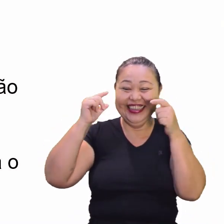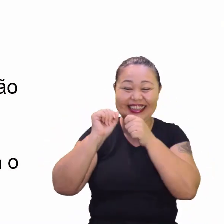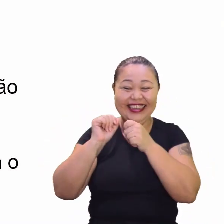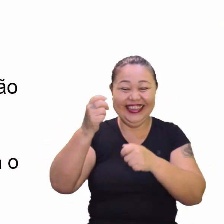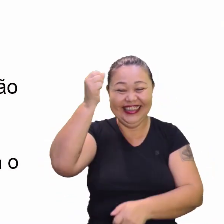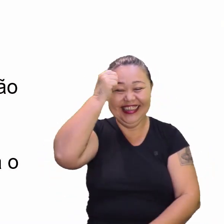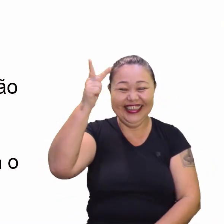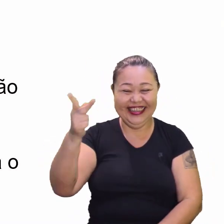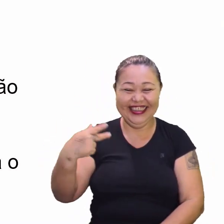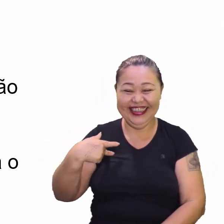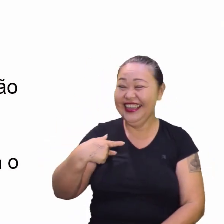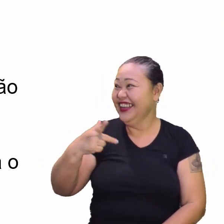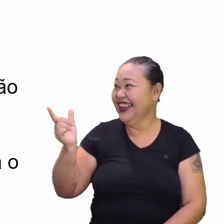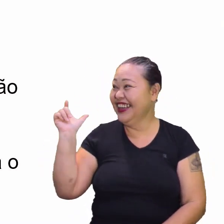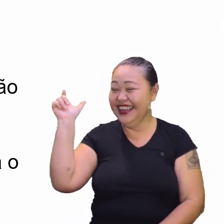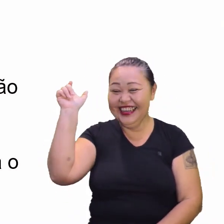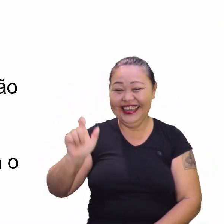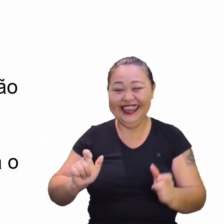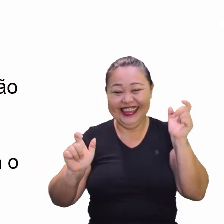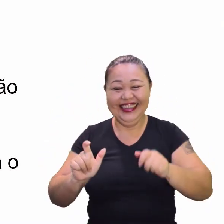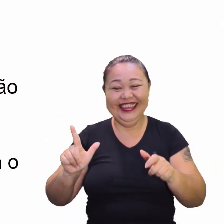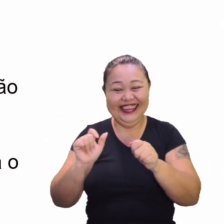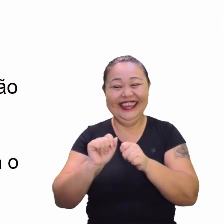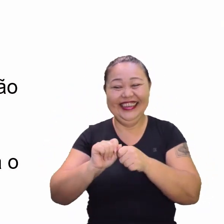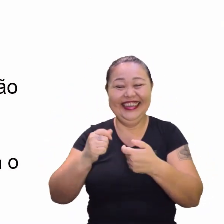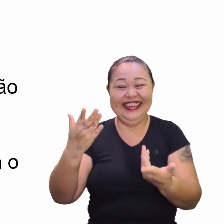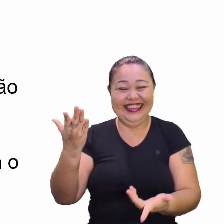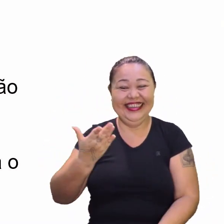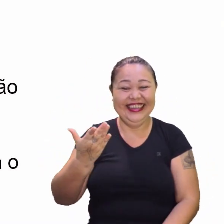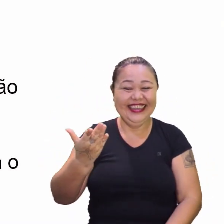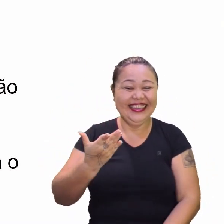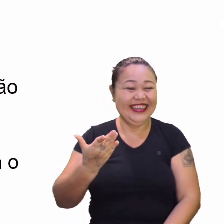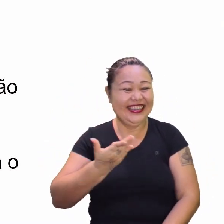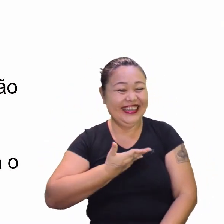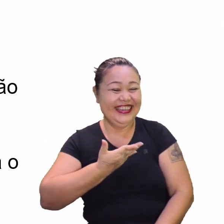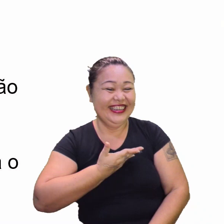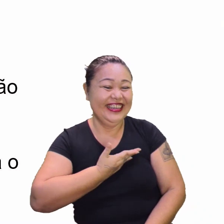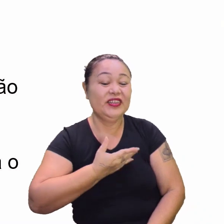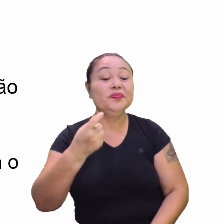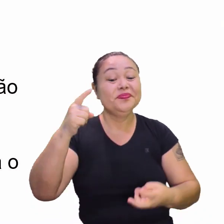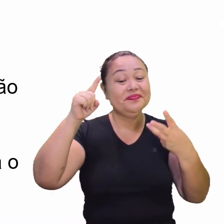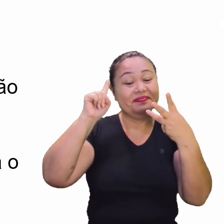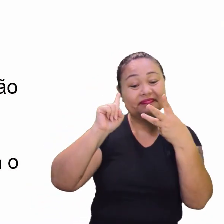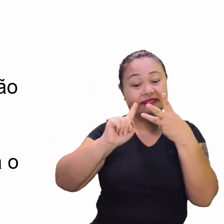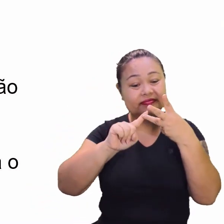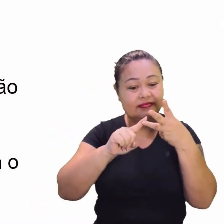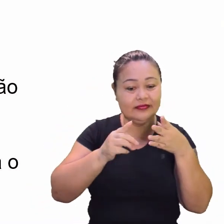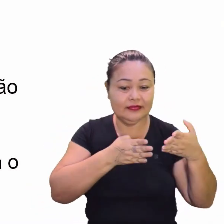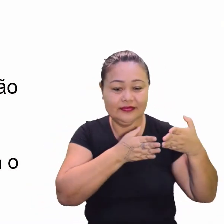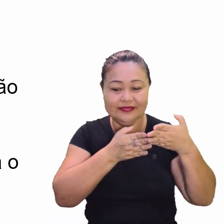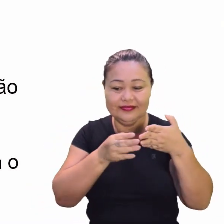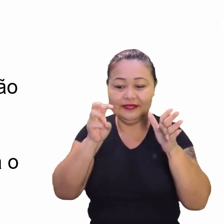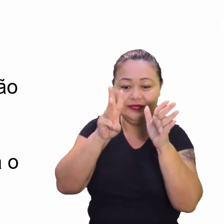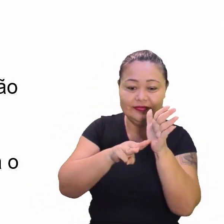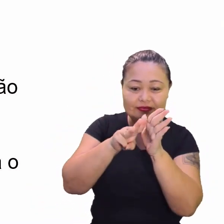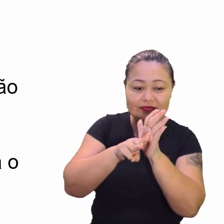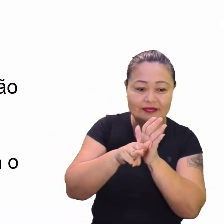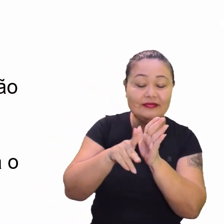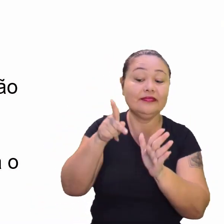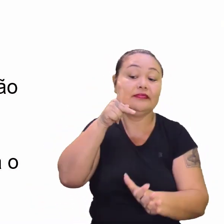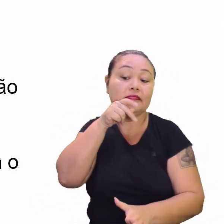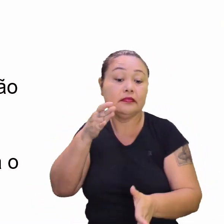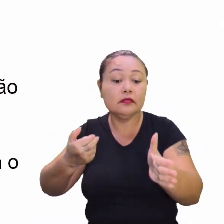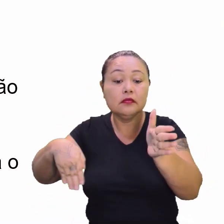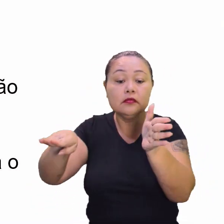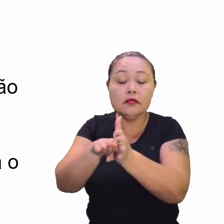consegue esperta. capturar tudo que a gente fala aqui, né, nossa amiga Aldelina? 3. O trecho navegável do Rio Madeira, de